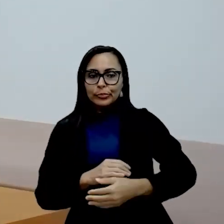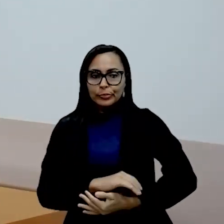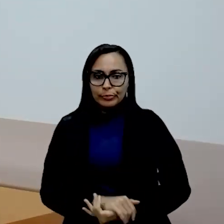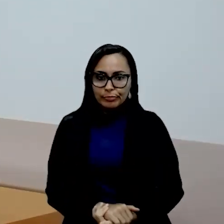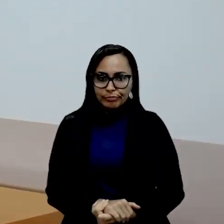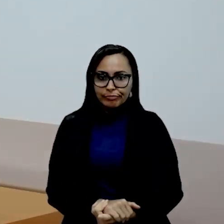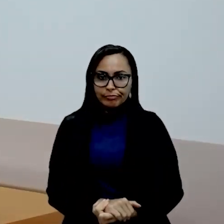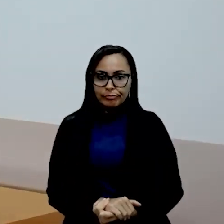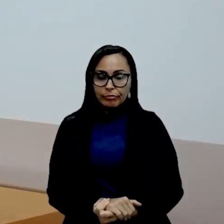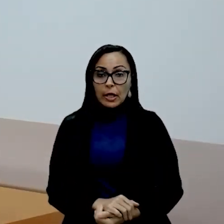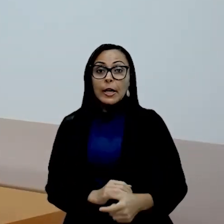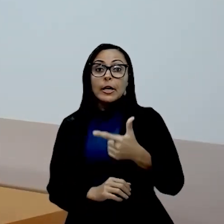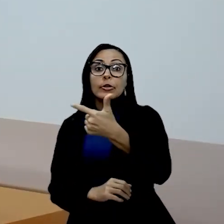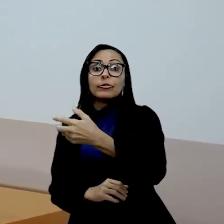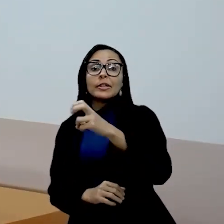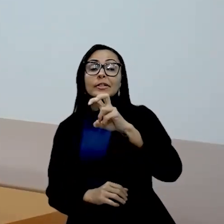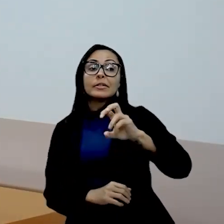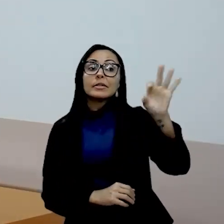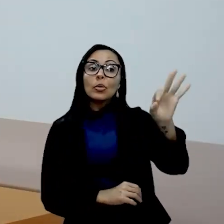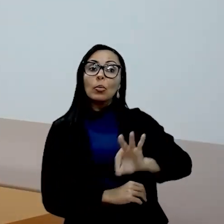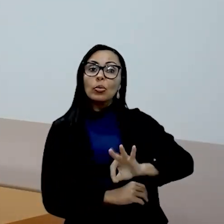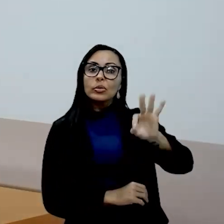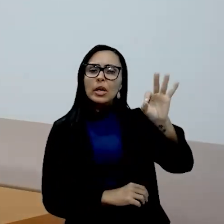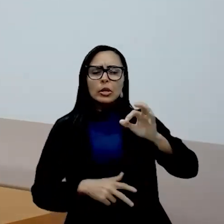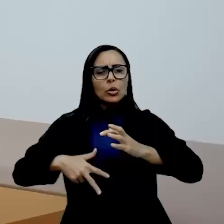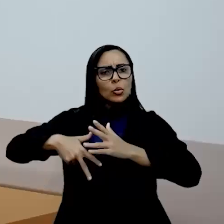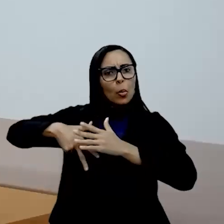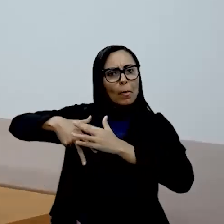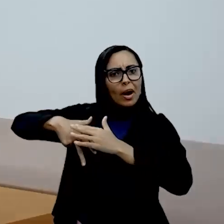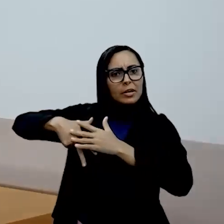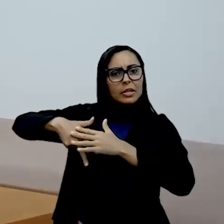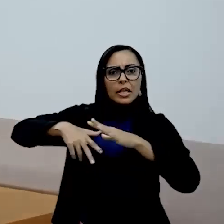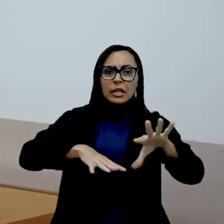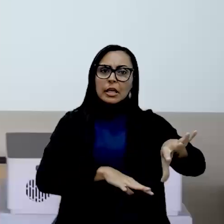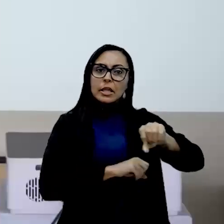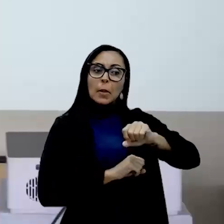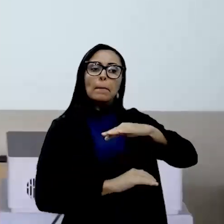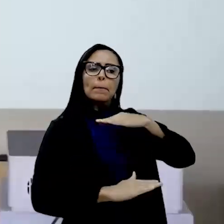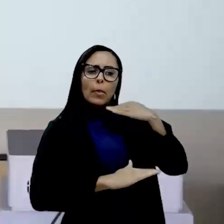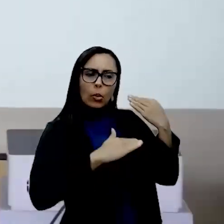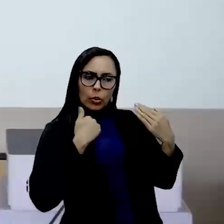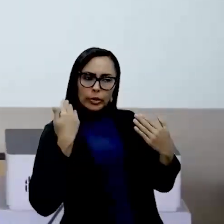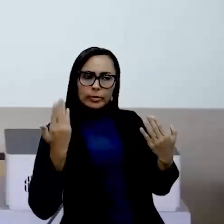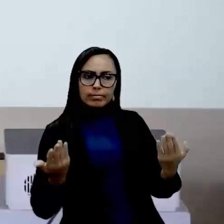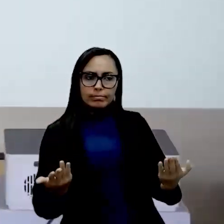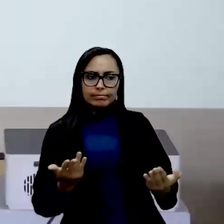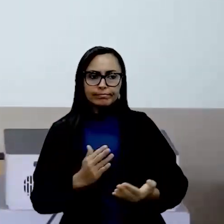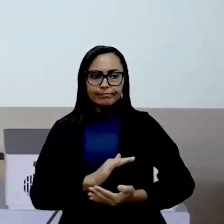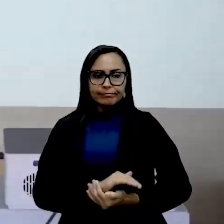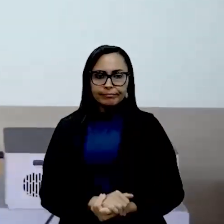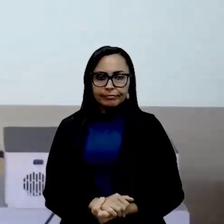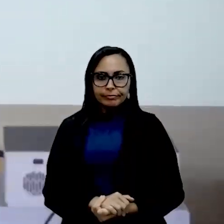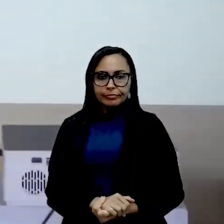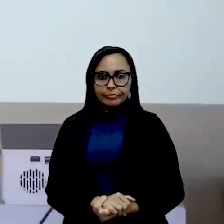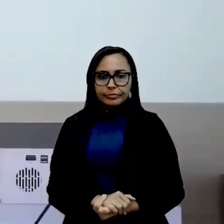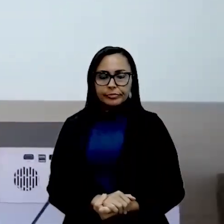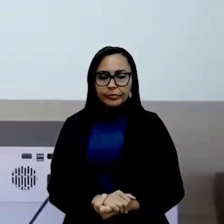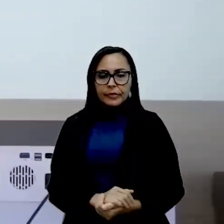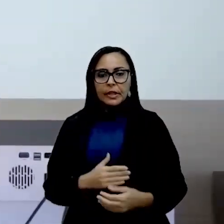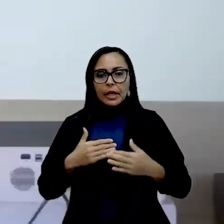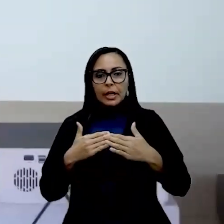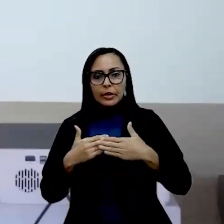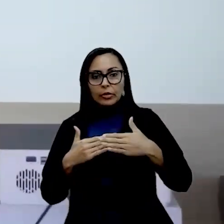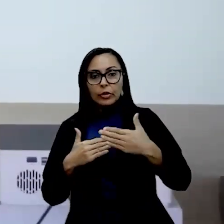E 25% dos pacientes que adquirem a doença morrem dela. Além de ter uma frequência, ela tem uma